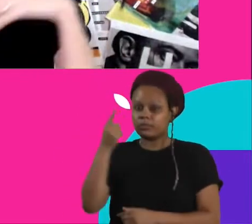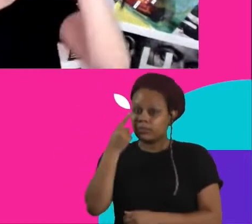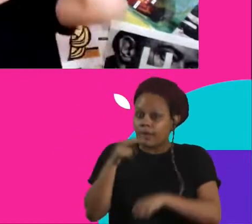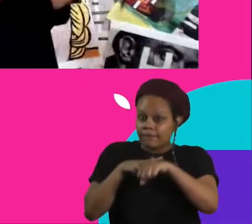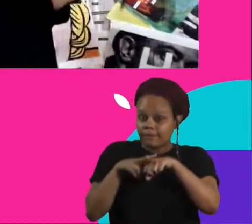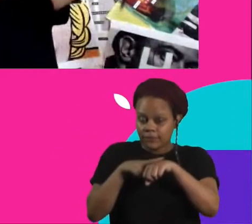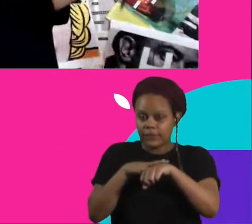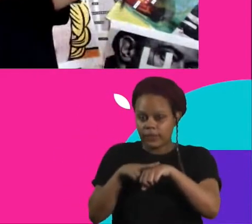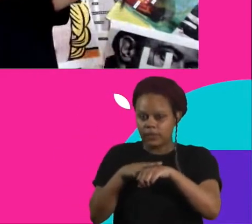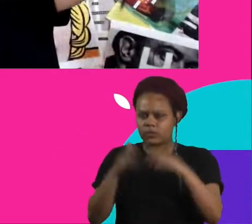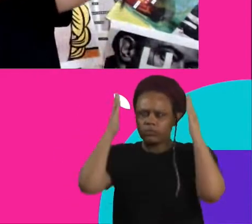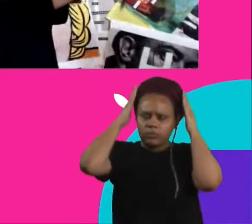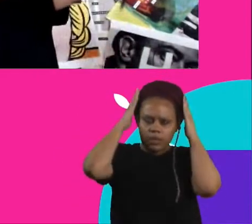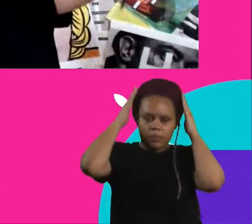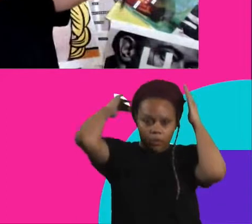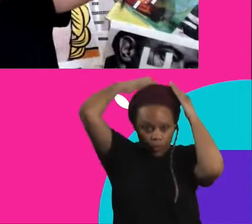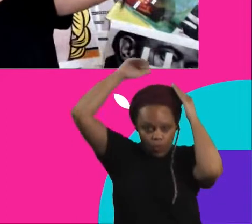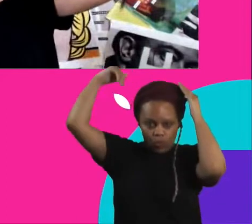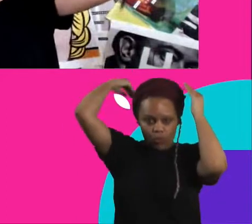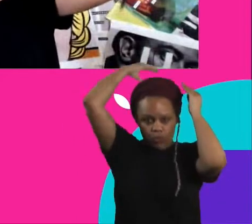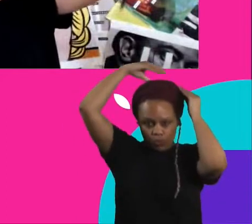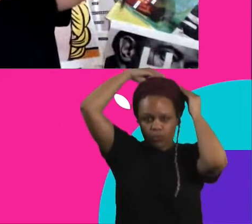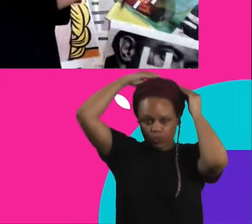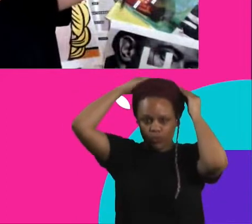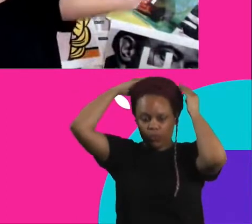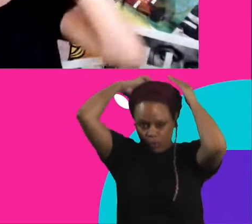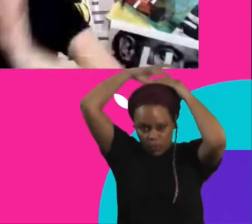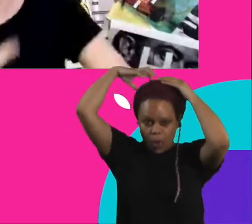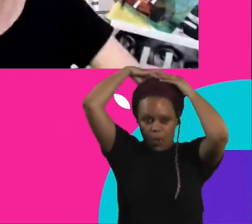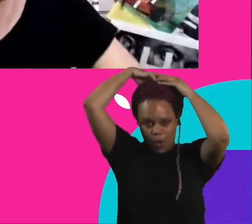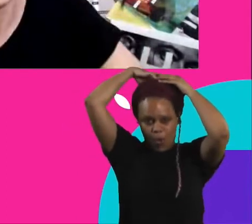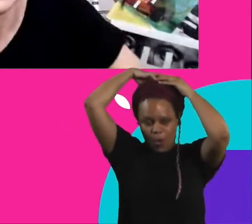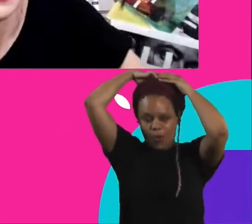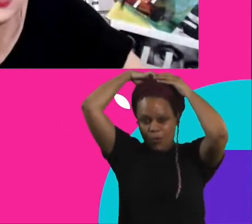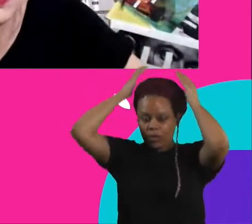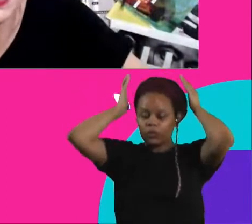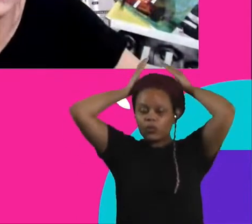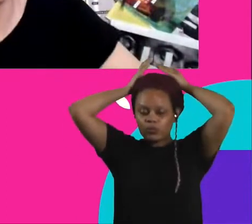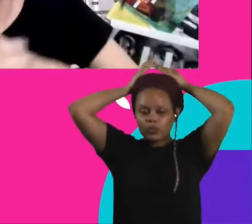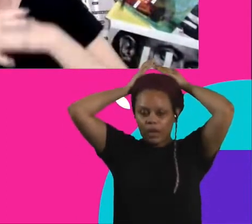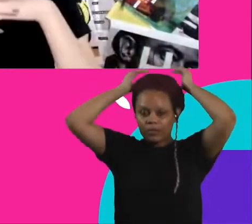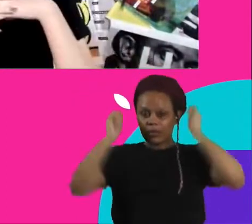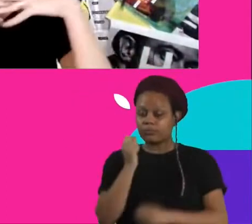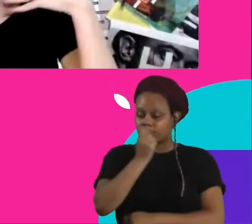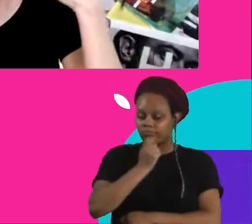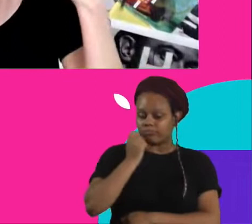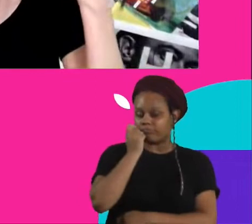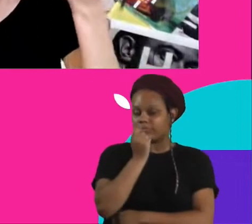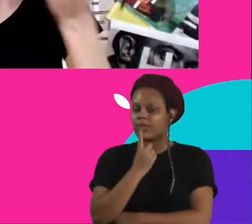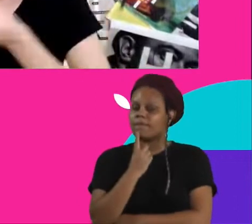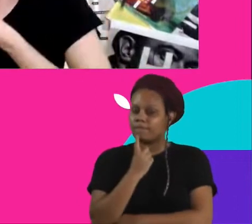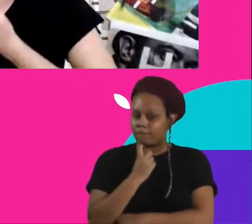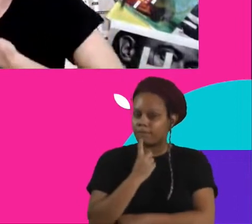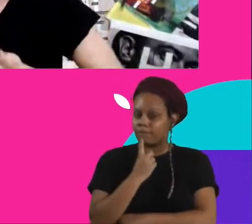verde, tô com o cabelo num coque amarrado aqui num birote, num coque bem alto. Tô com batom vermelho, que eu,